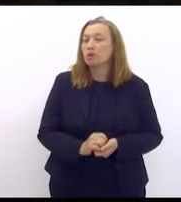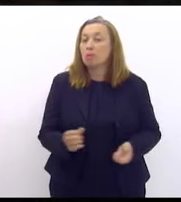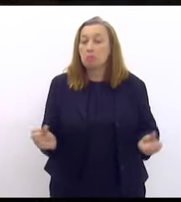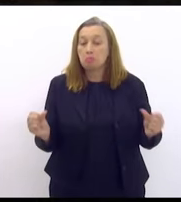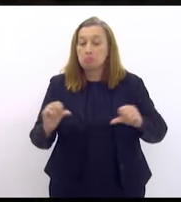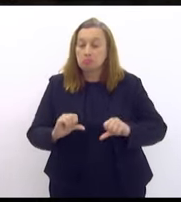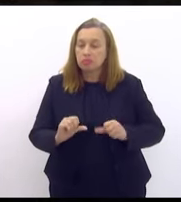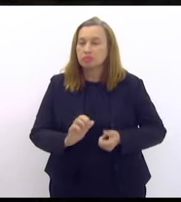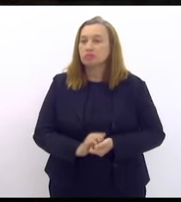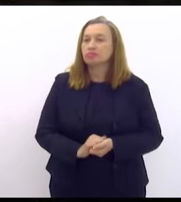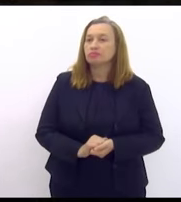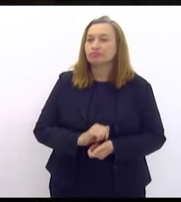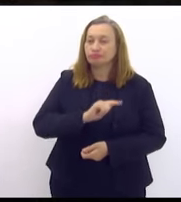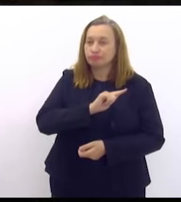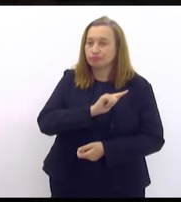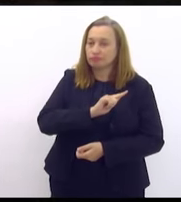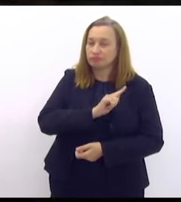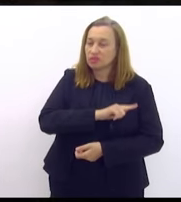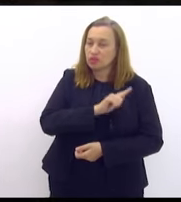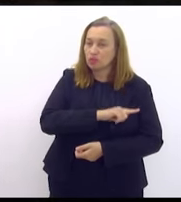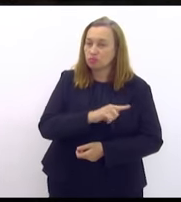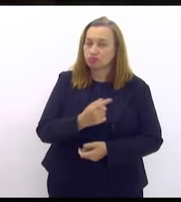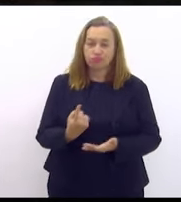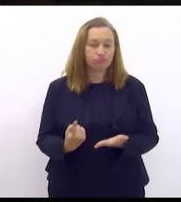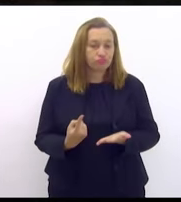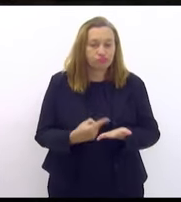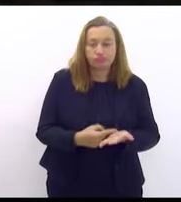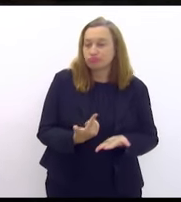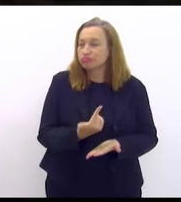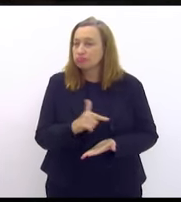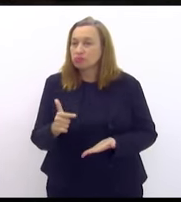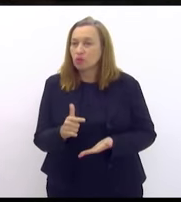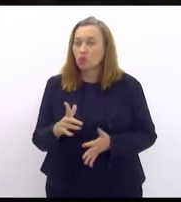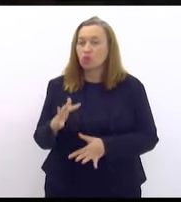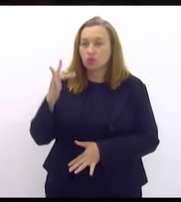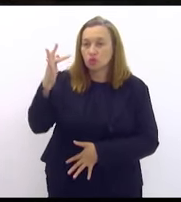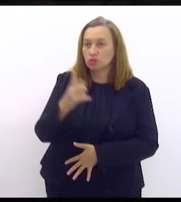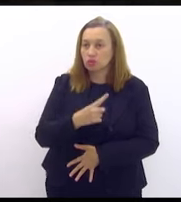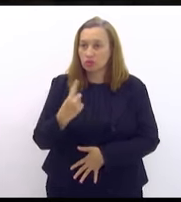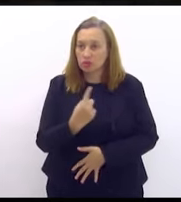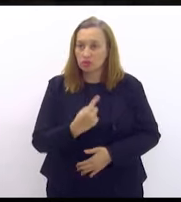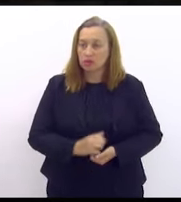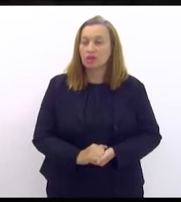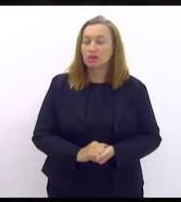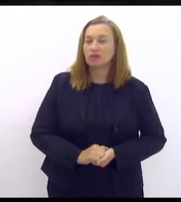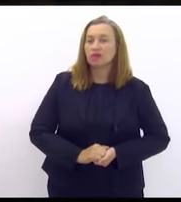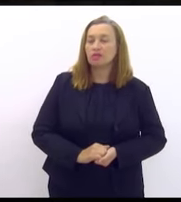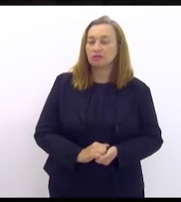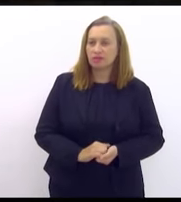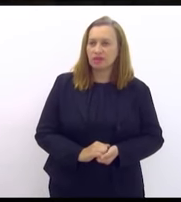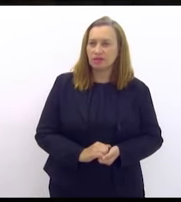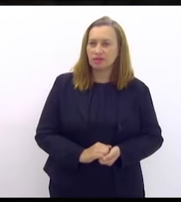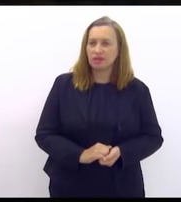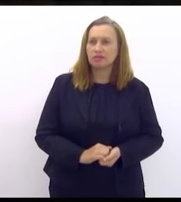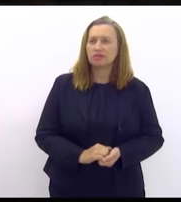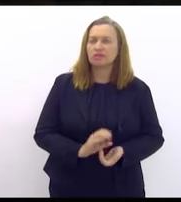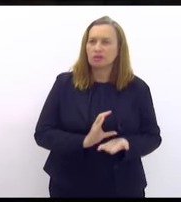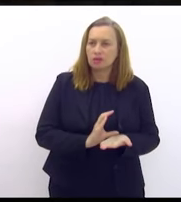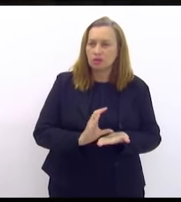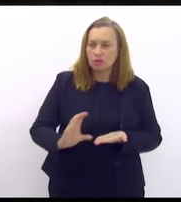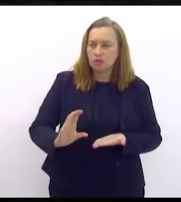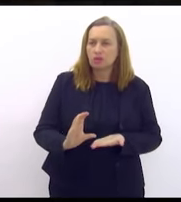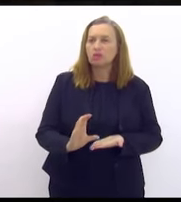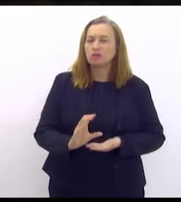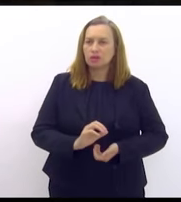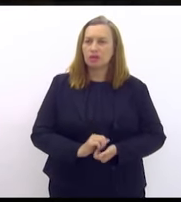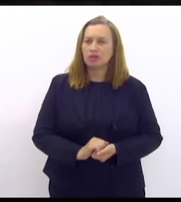piorados nessa gestão que não tem compromisso nenhum com o nosso futuro. O que puder usar de recurso público, seus próprios interesses,